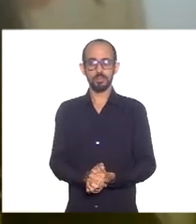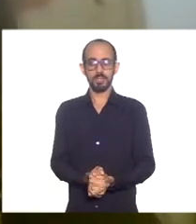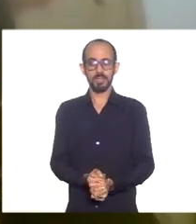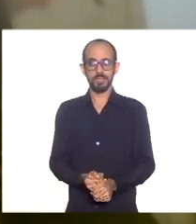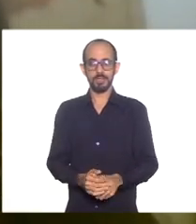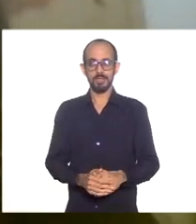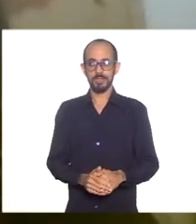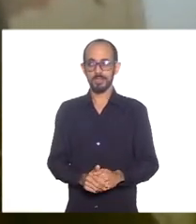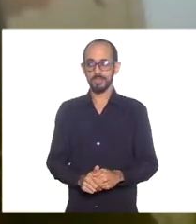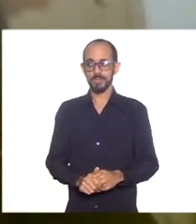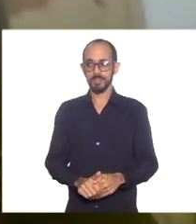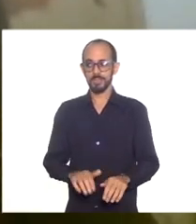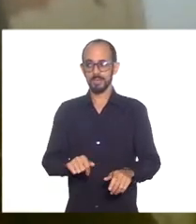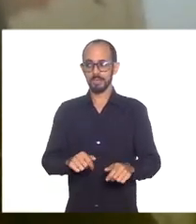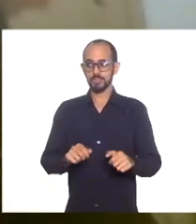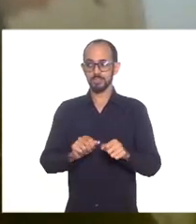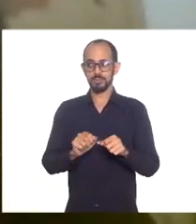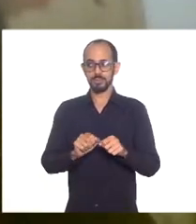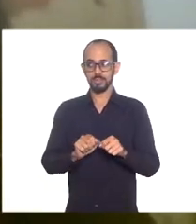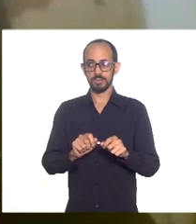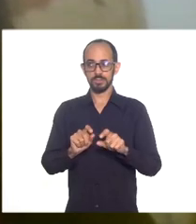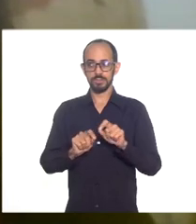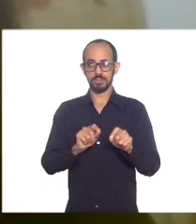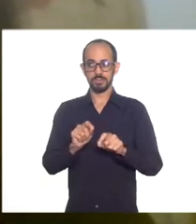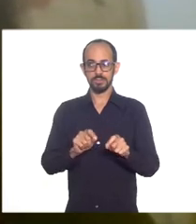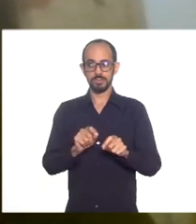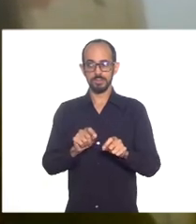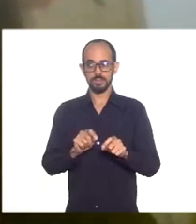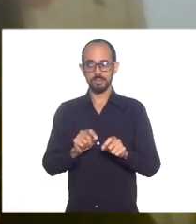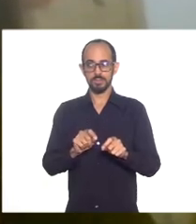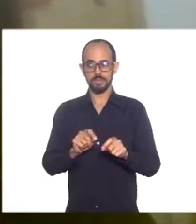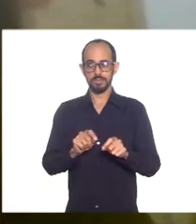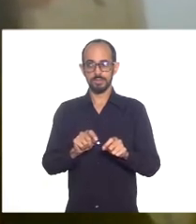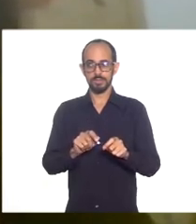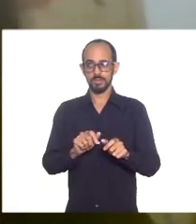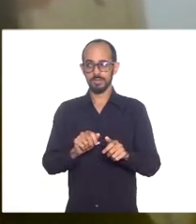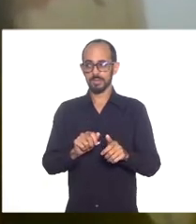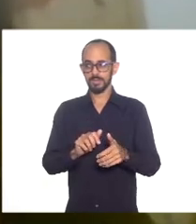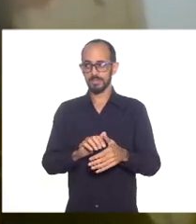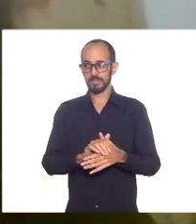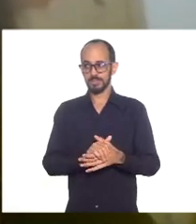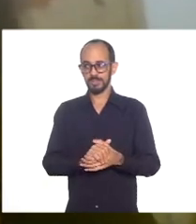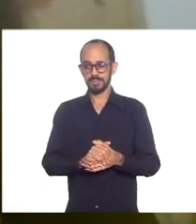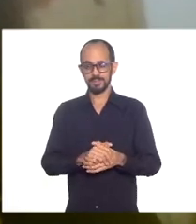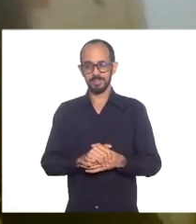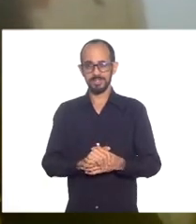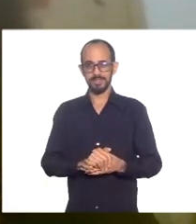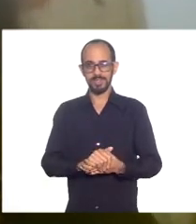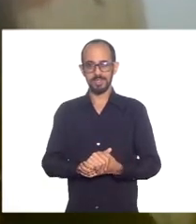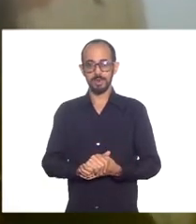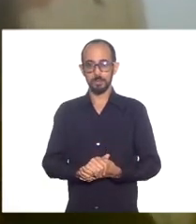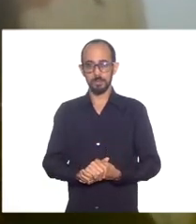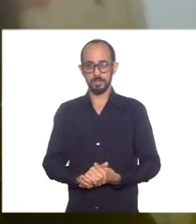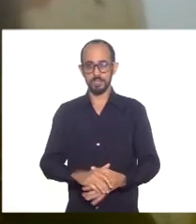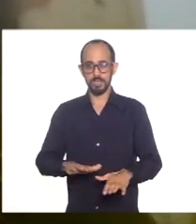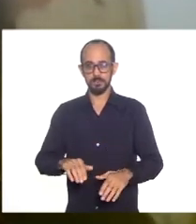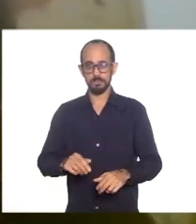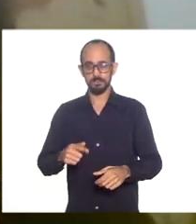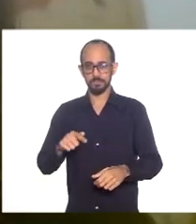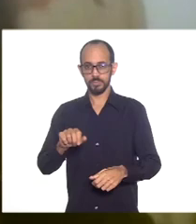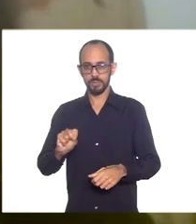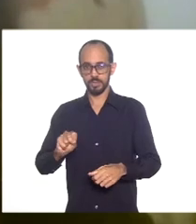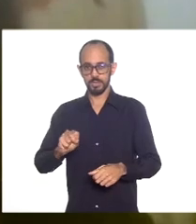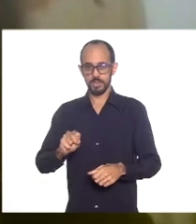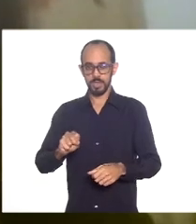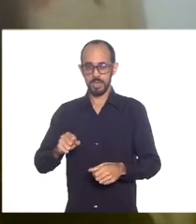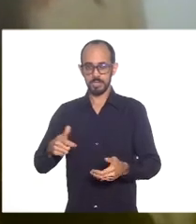Isso faz que boa parte do gás produzido seja reinjetado, mas gás reinjetado não paga